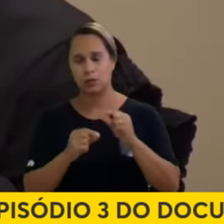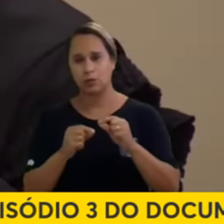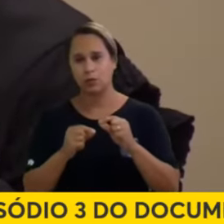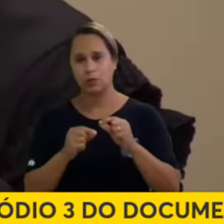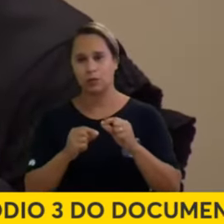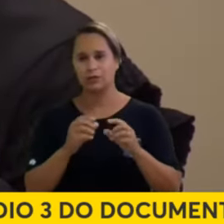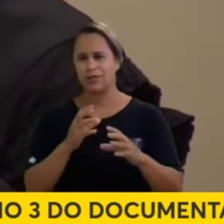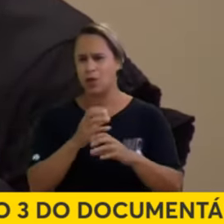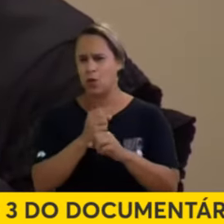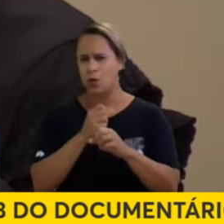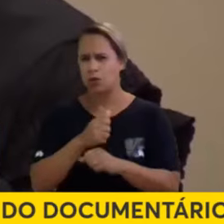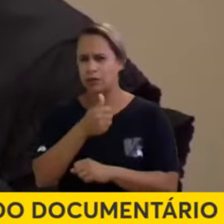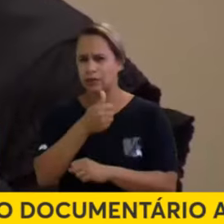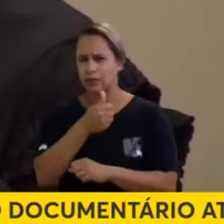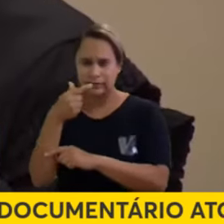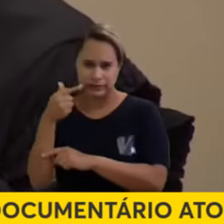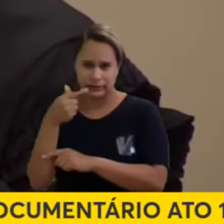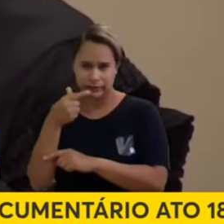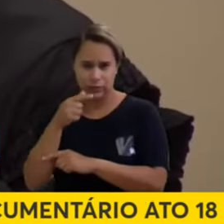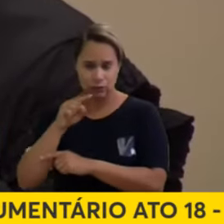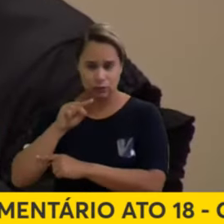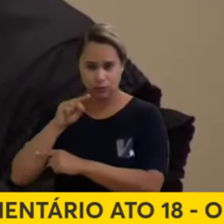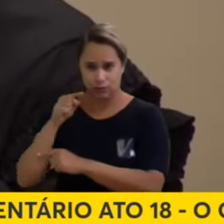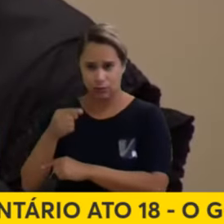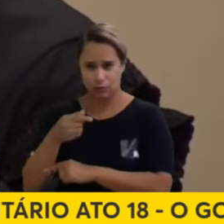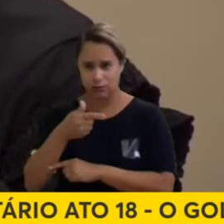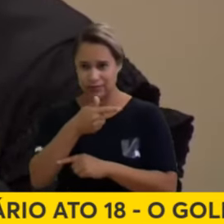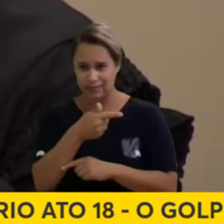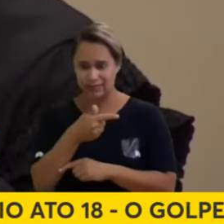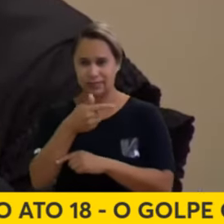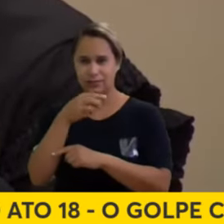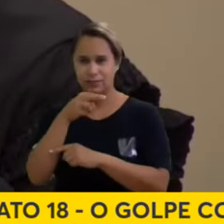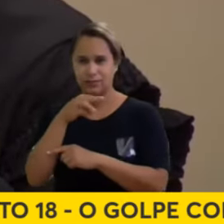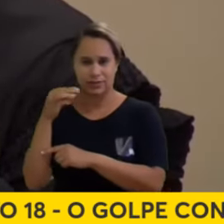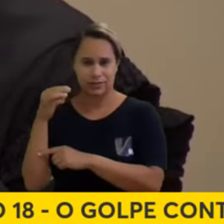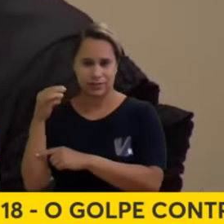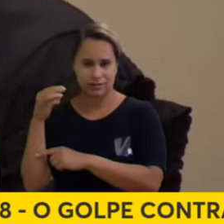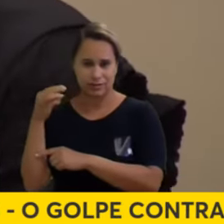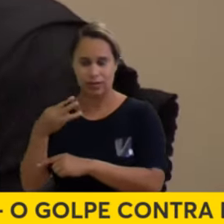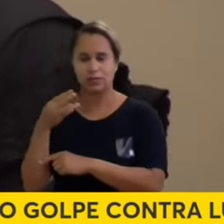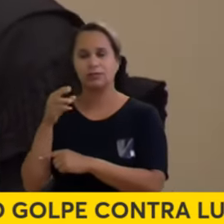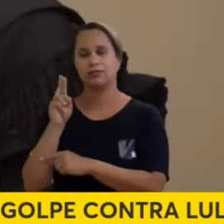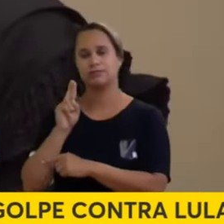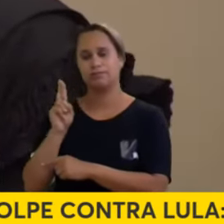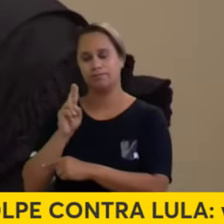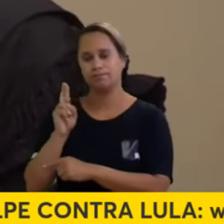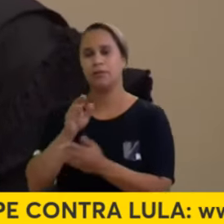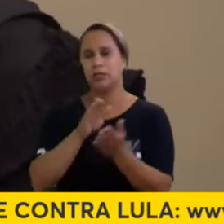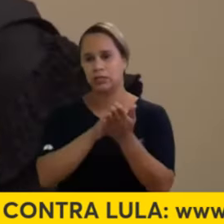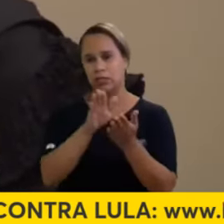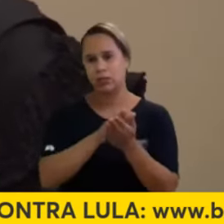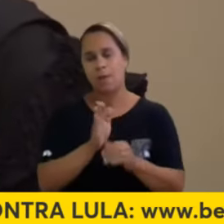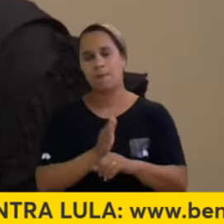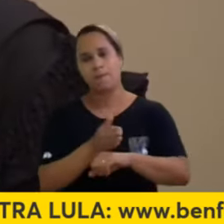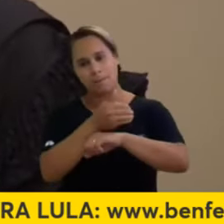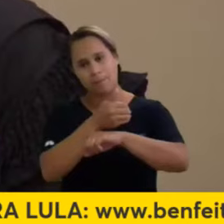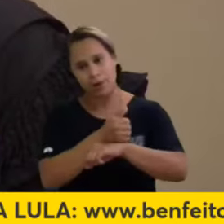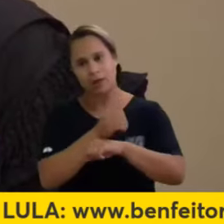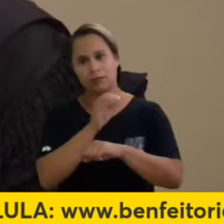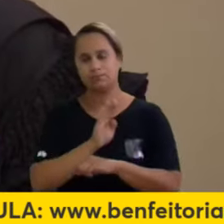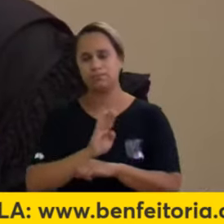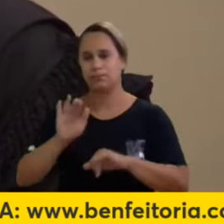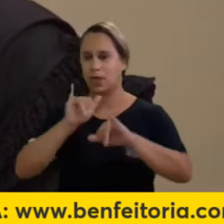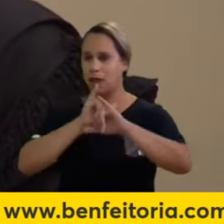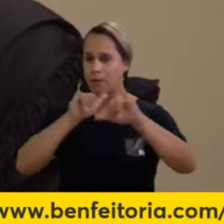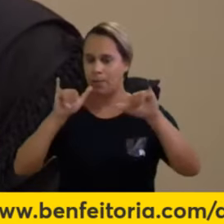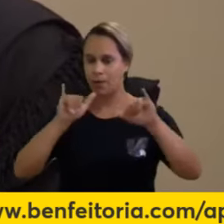de 1.733 como despesa de pré-campanha contratações de serviço